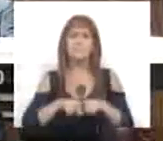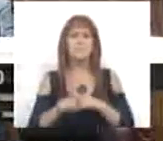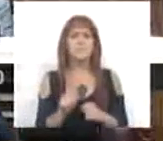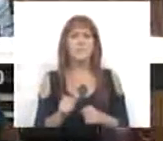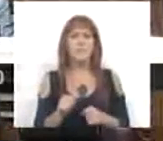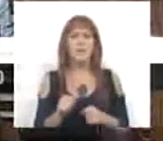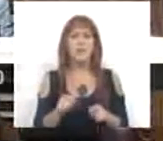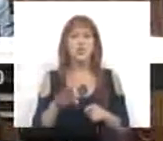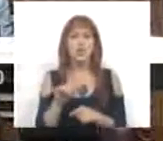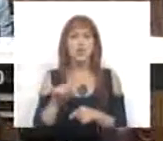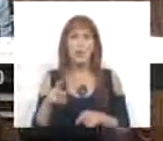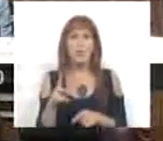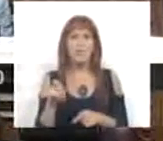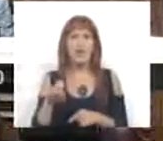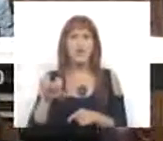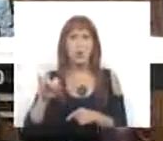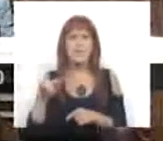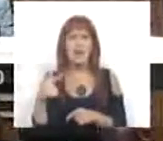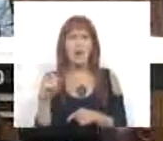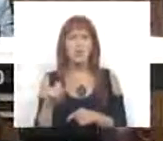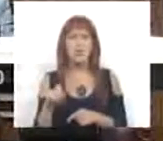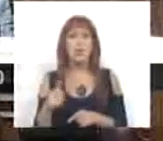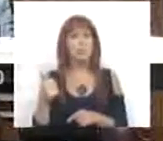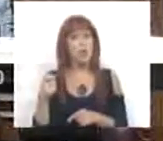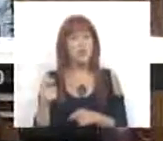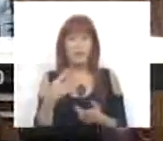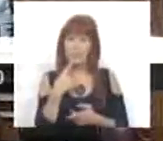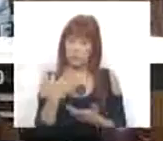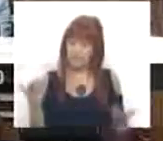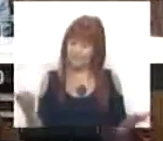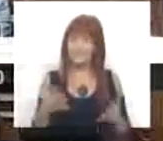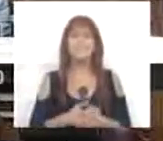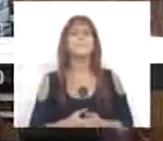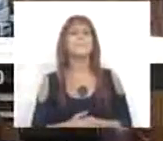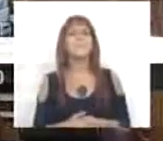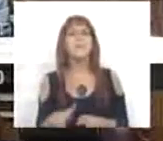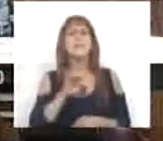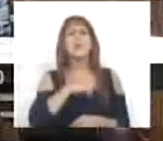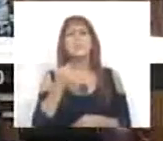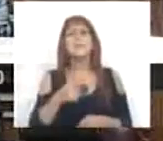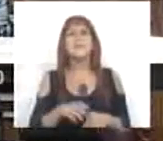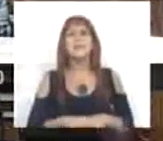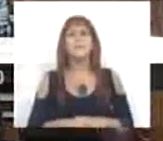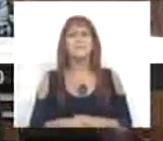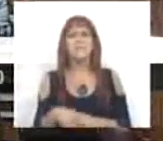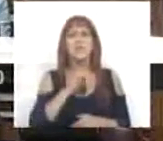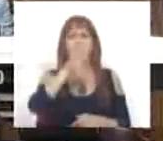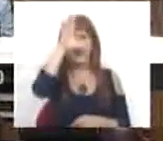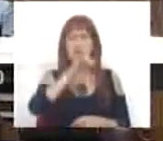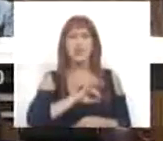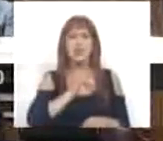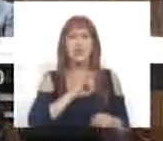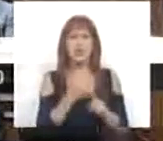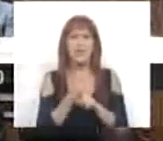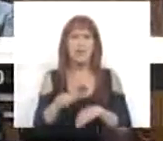Senhor deputado João Vasconcelos, do Grupo Parlamentar do Bloco de Esquerda, colocar a sua questão. Faz favor. Senhor Presidente, Senhor Ministro, senhores